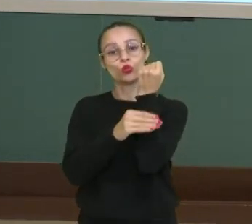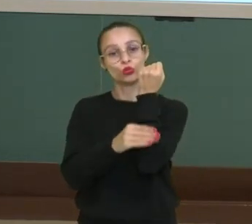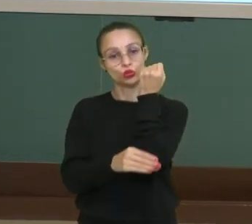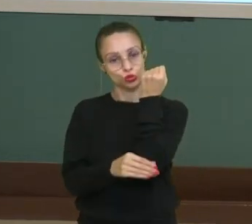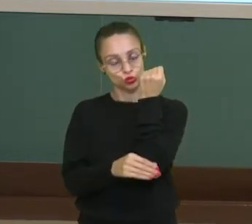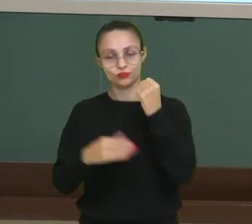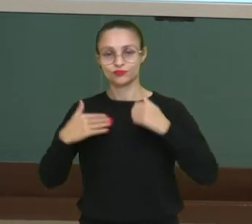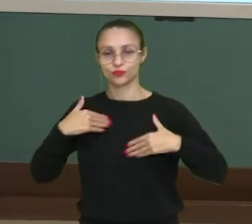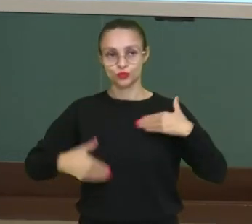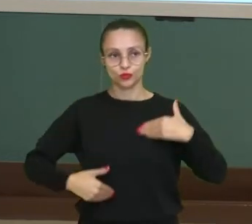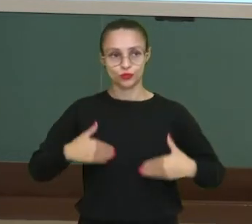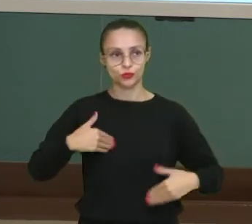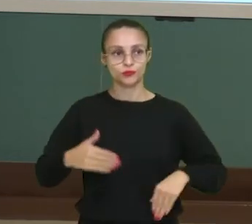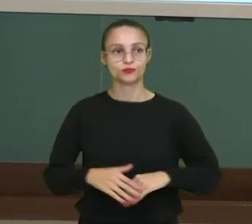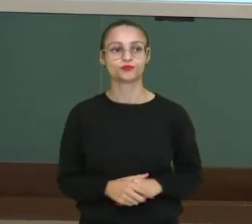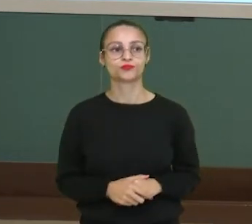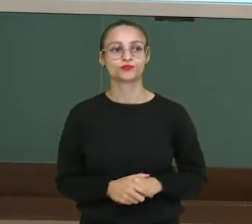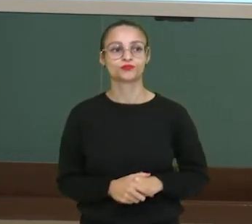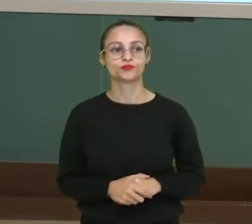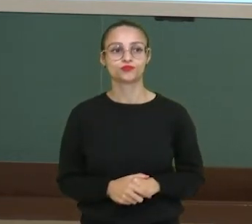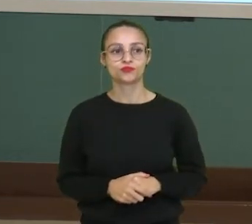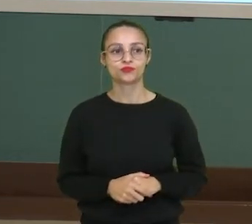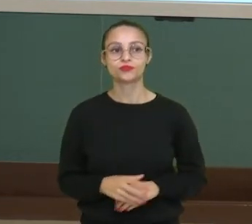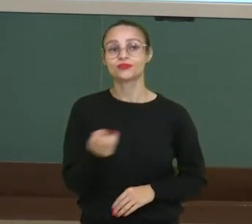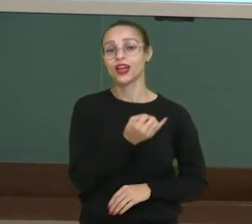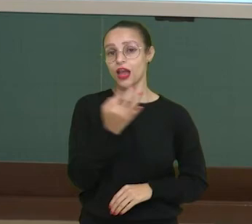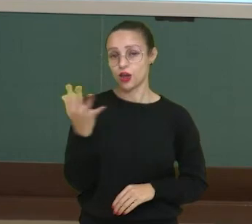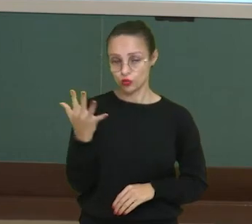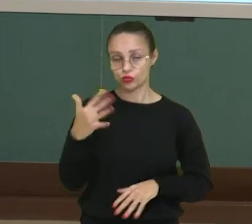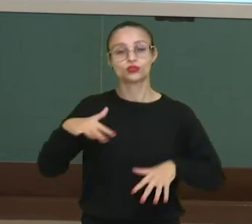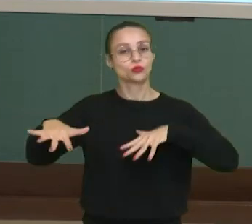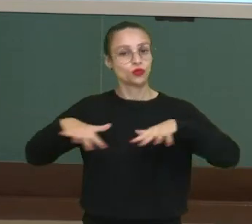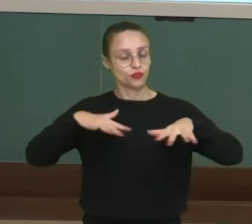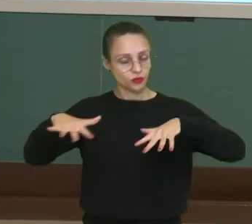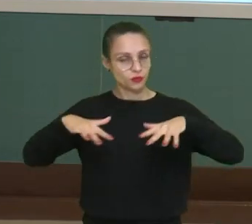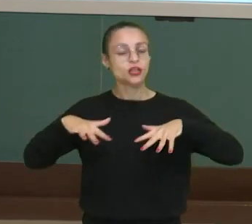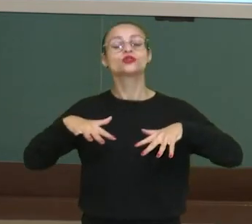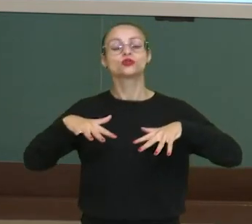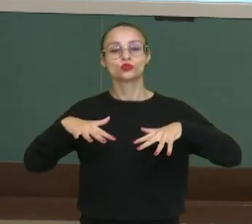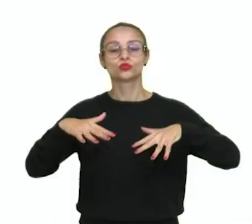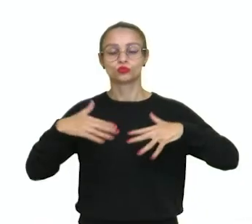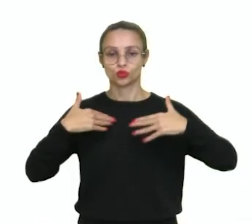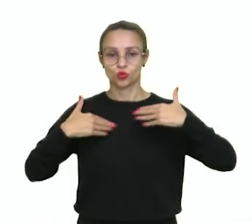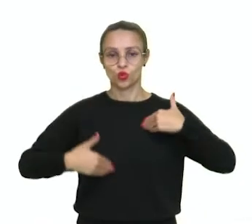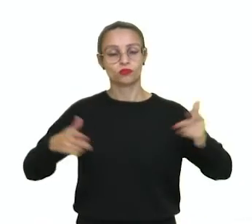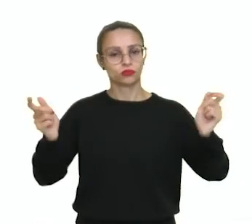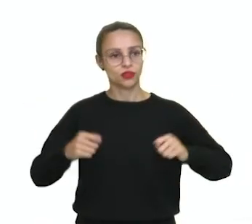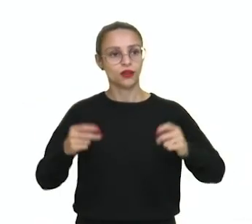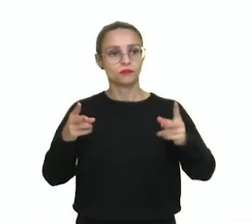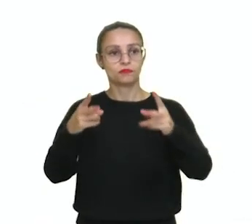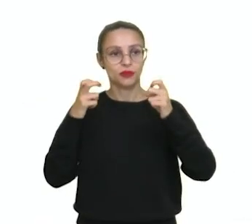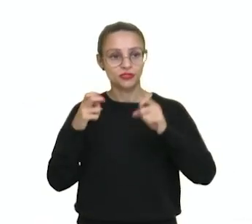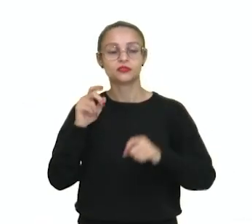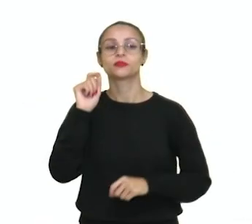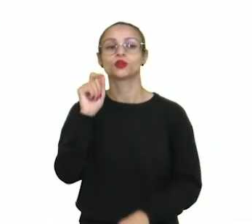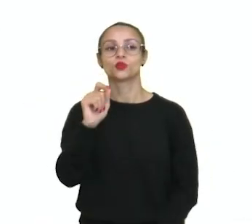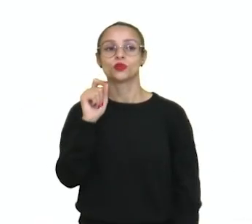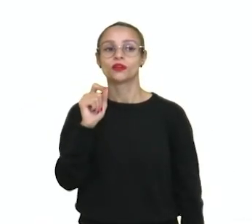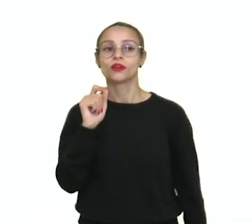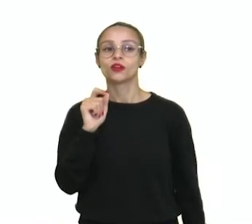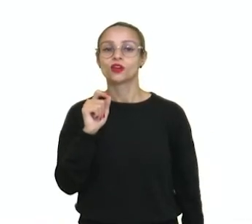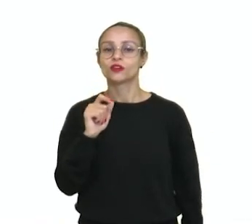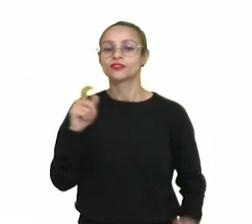nosso corpo. Alguns movimentos do corpo podem ser observados. São os que permitem